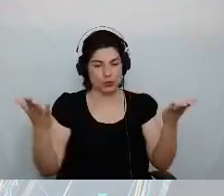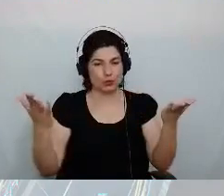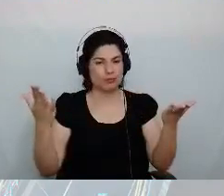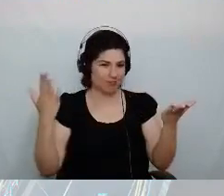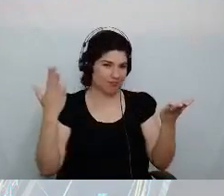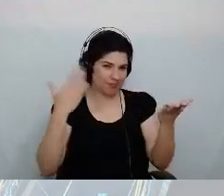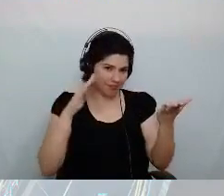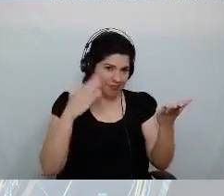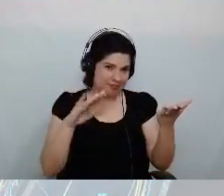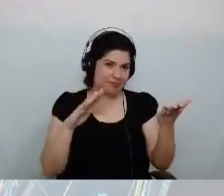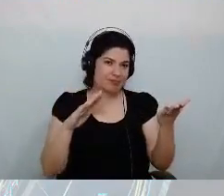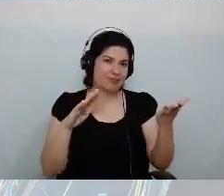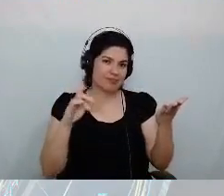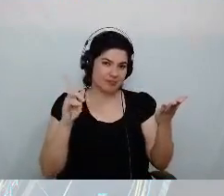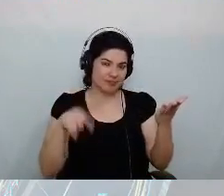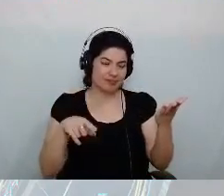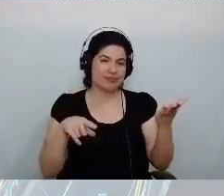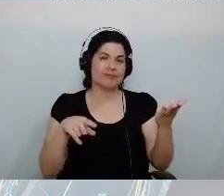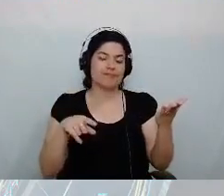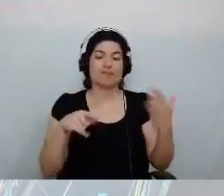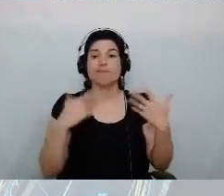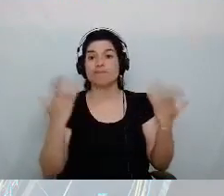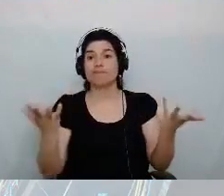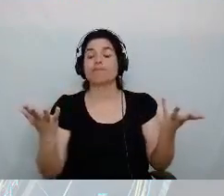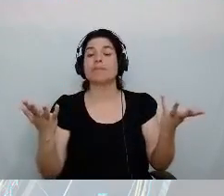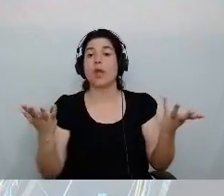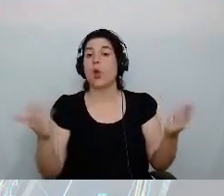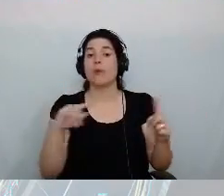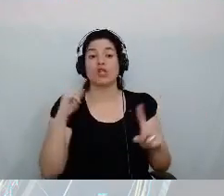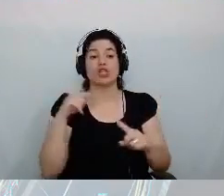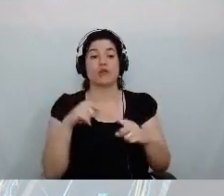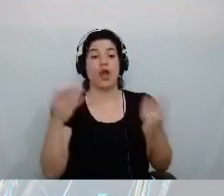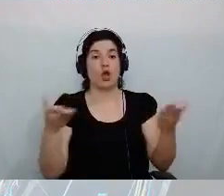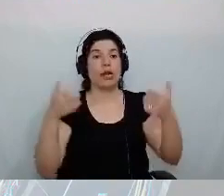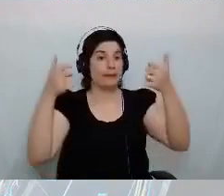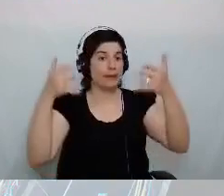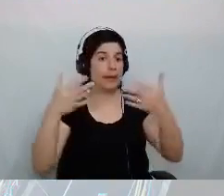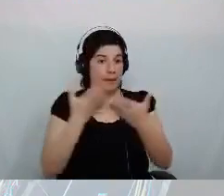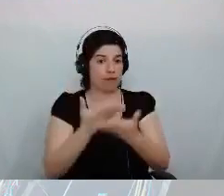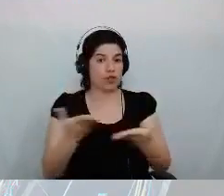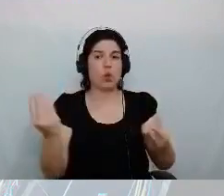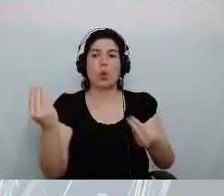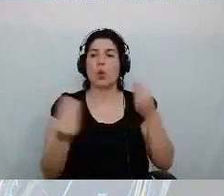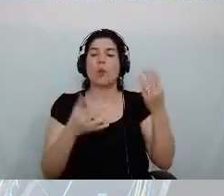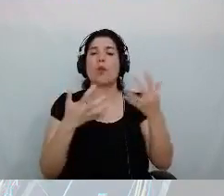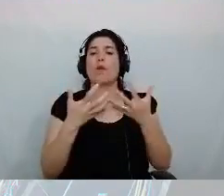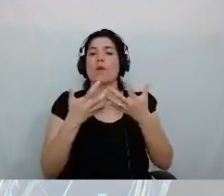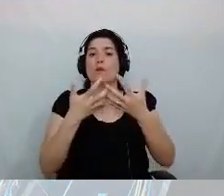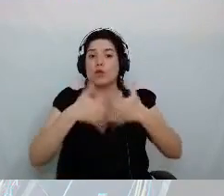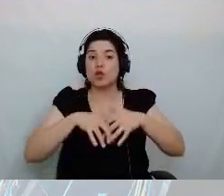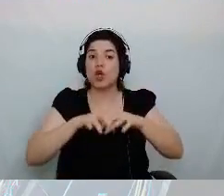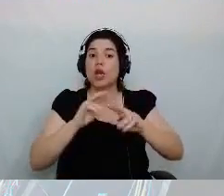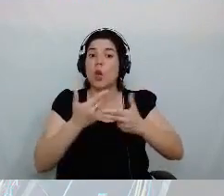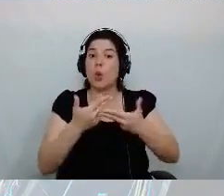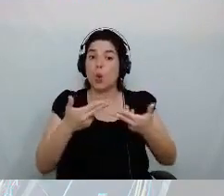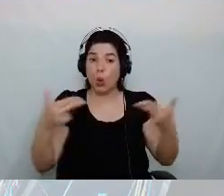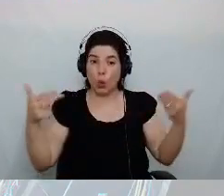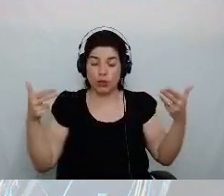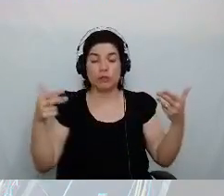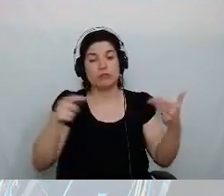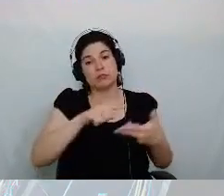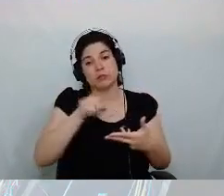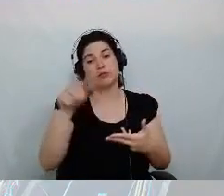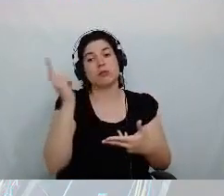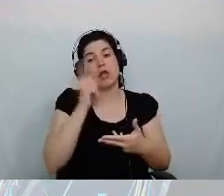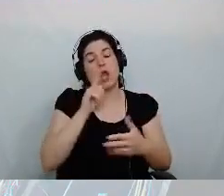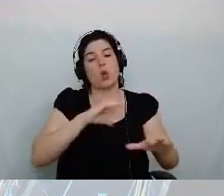nisso? Então a minha missão agora é contar para vocês o funcionamento de algumas coisas para vocês se comunicarem